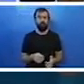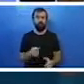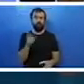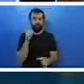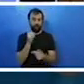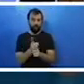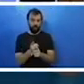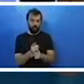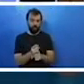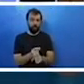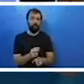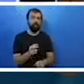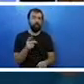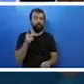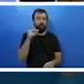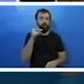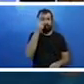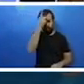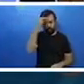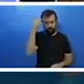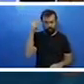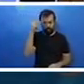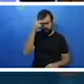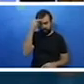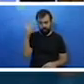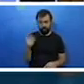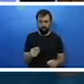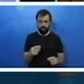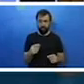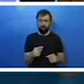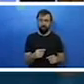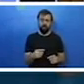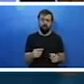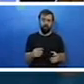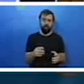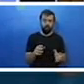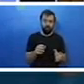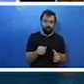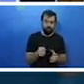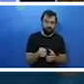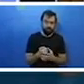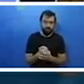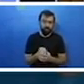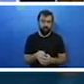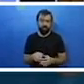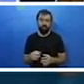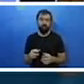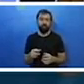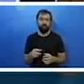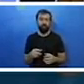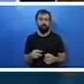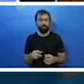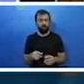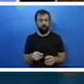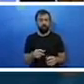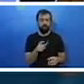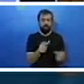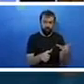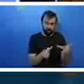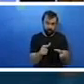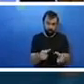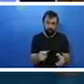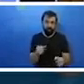havia pessoas conspirando contra eles, né? E agiram rapidamente. Os conspiradores